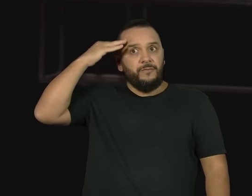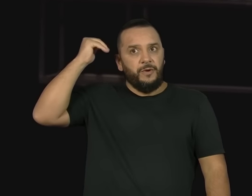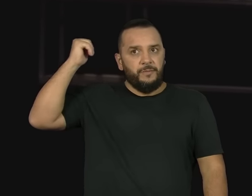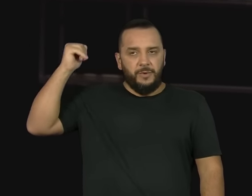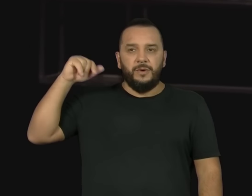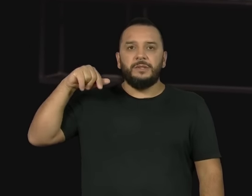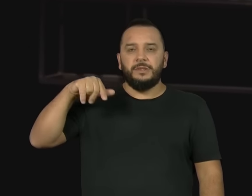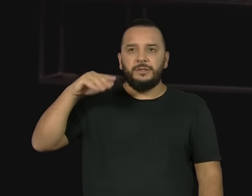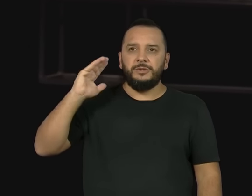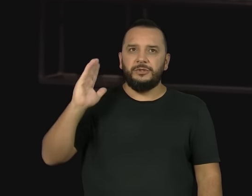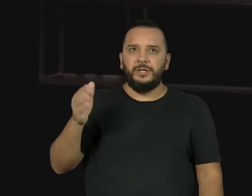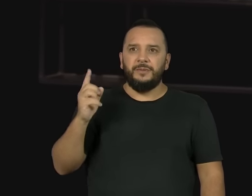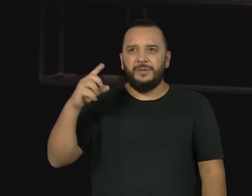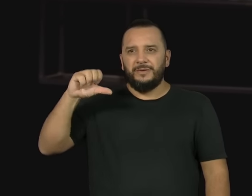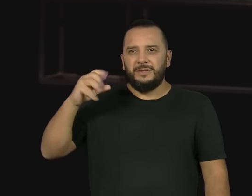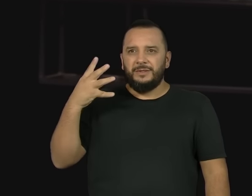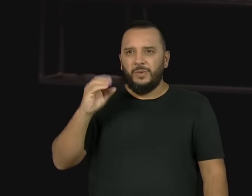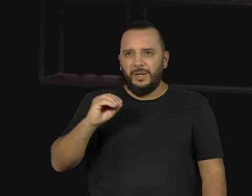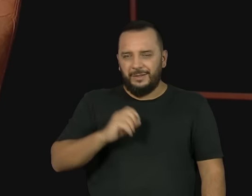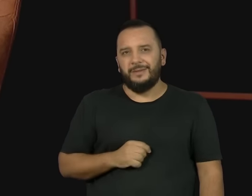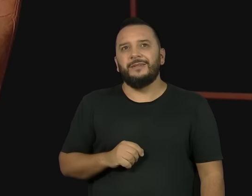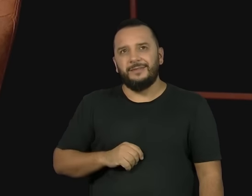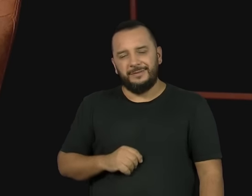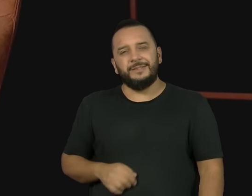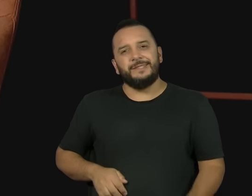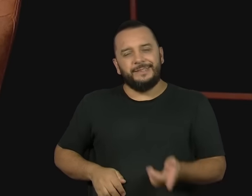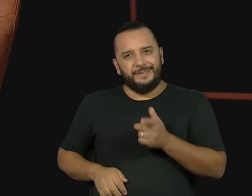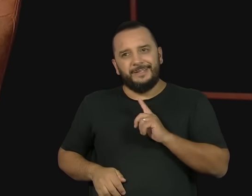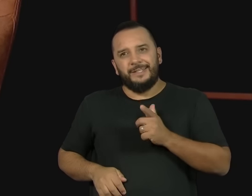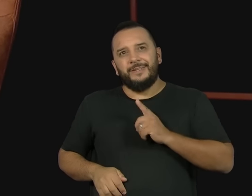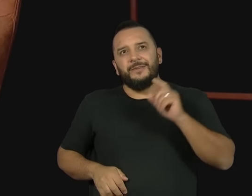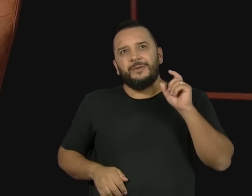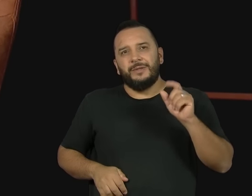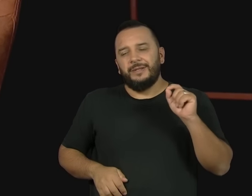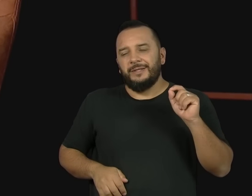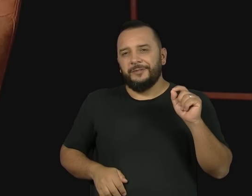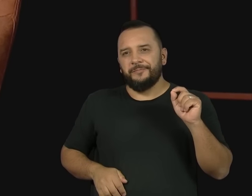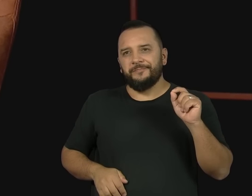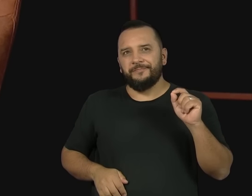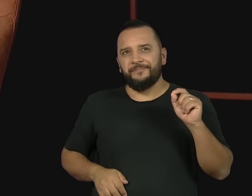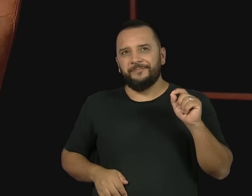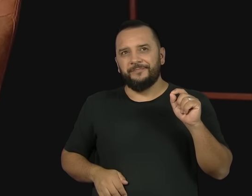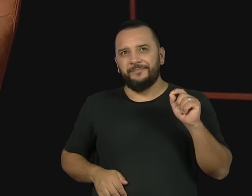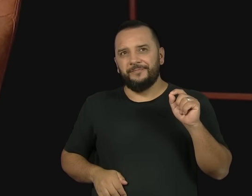anos 40 e tal. Então, teve toda essa coisa de